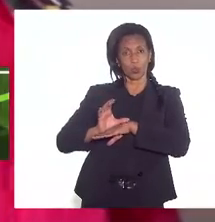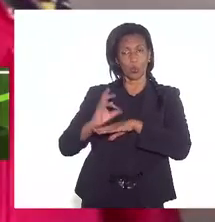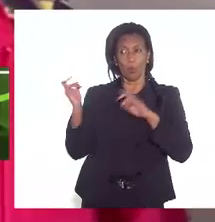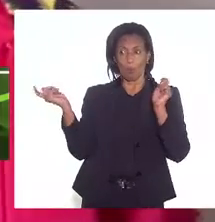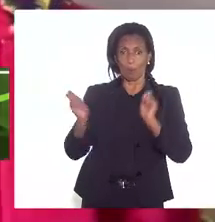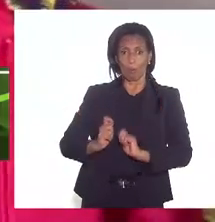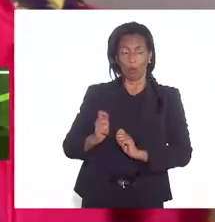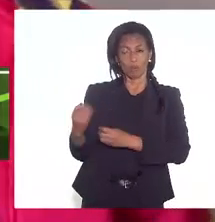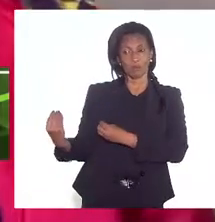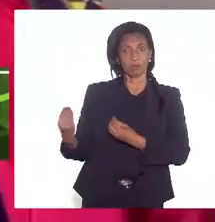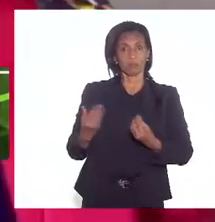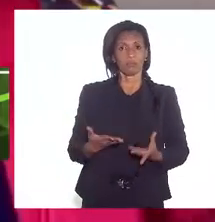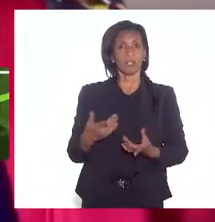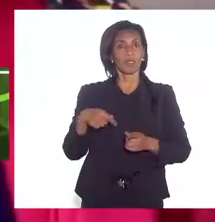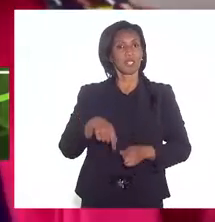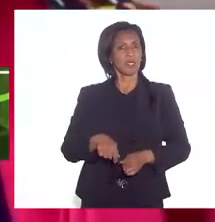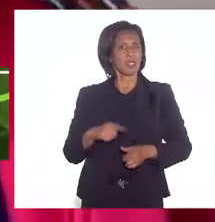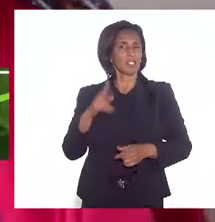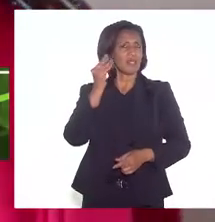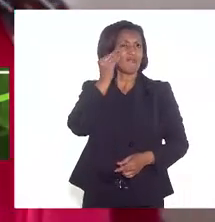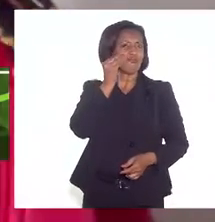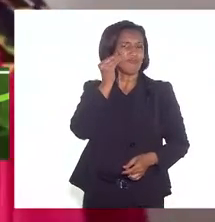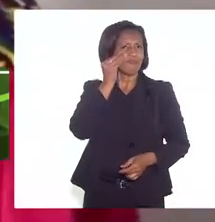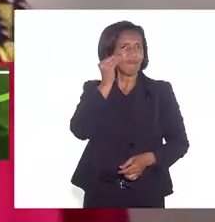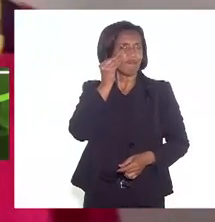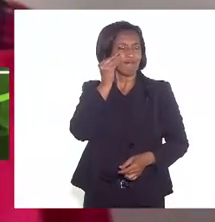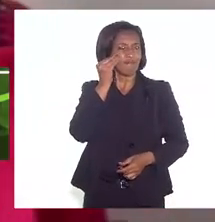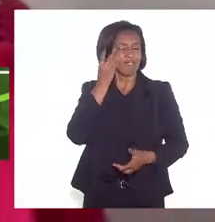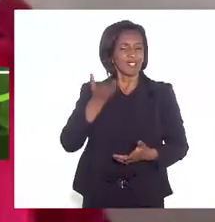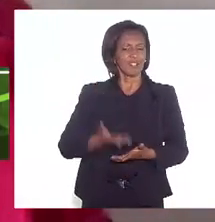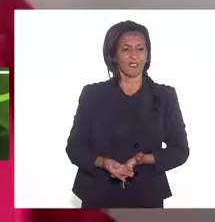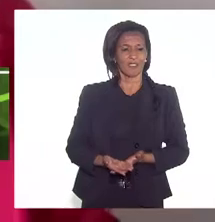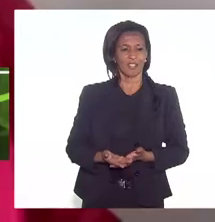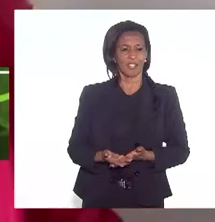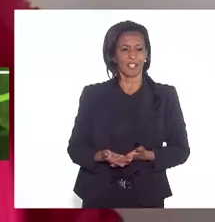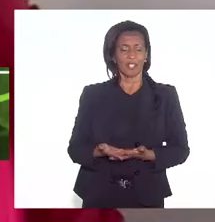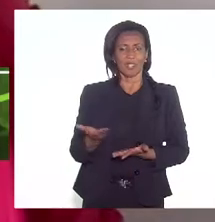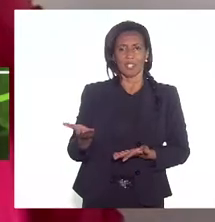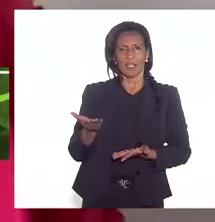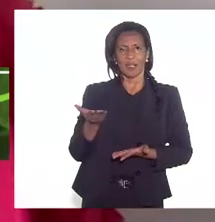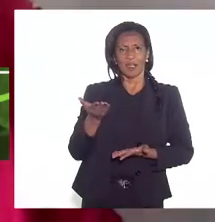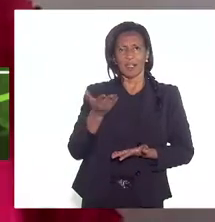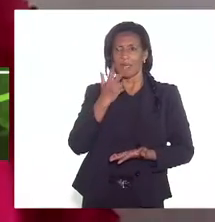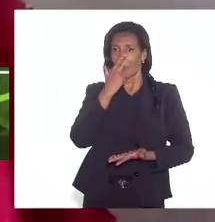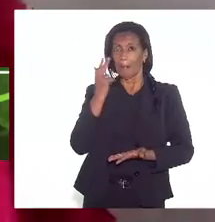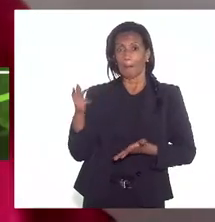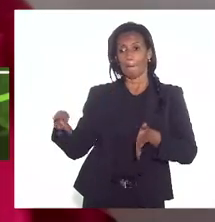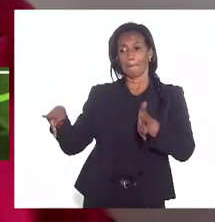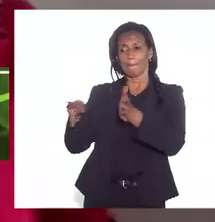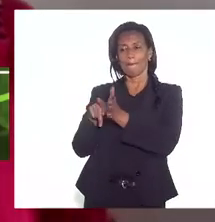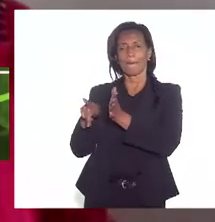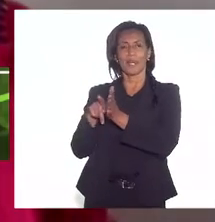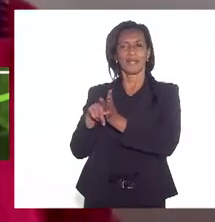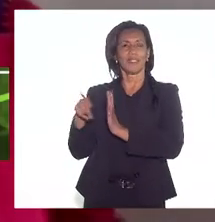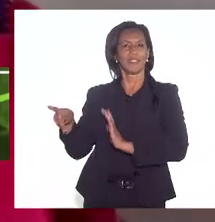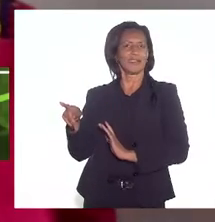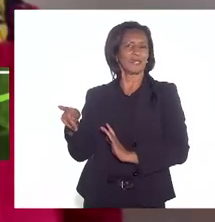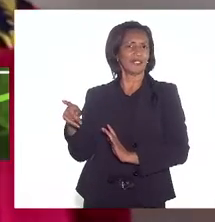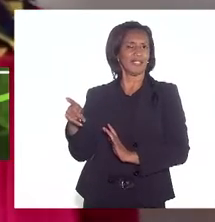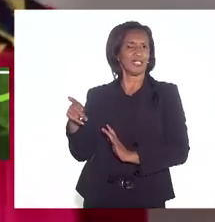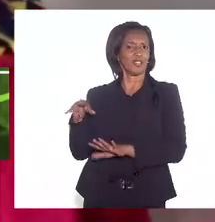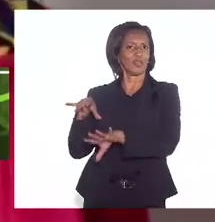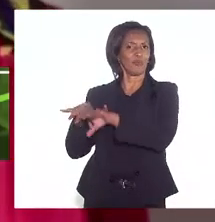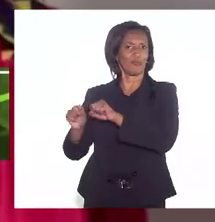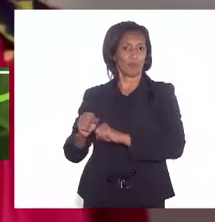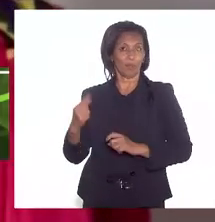fato trazer esse legado essa experiência que vem a partir do arcabouço acadêmico teórico então são